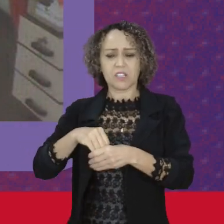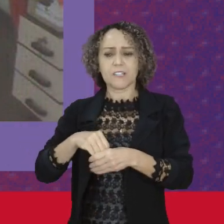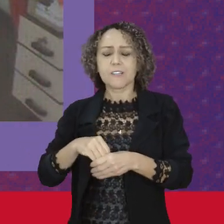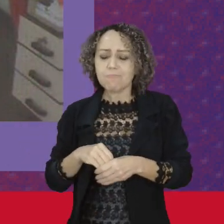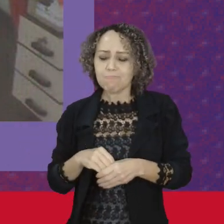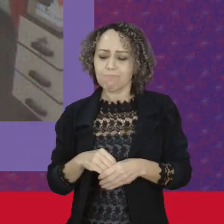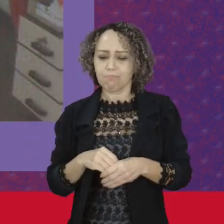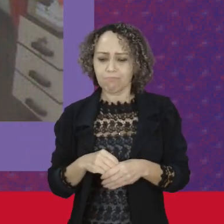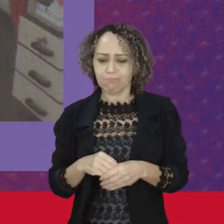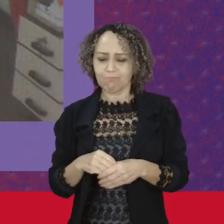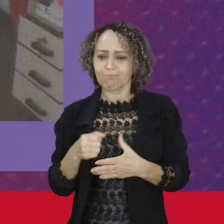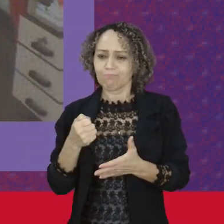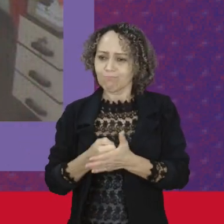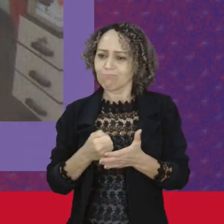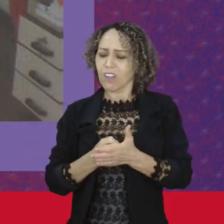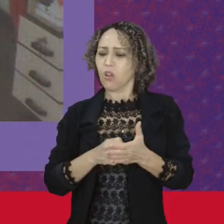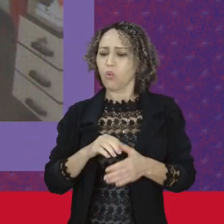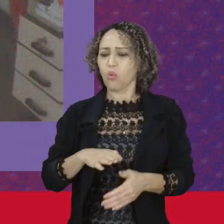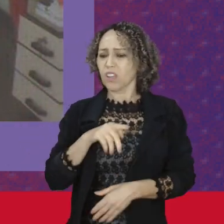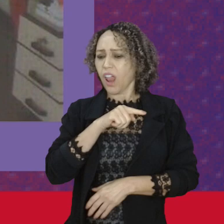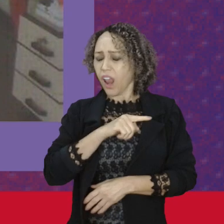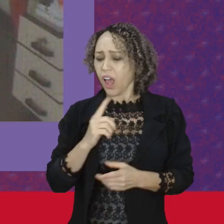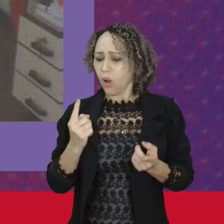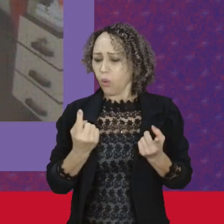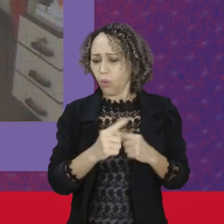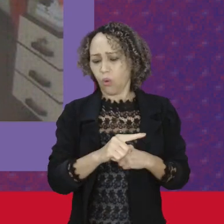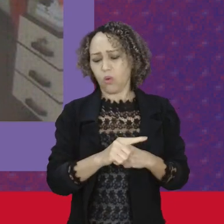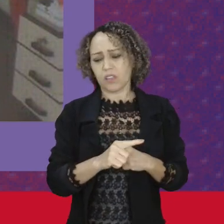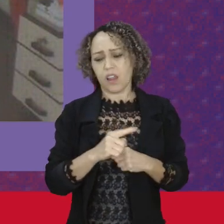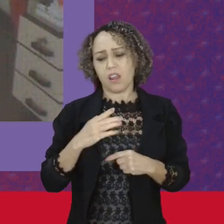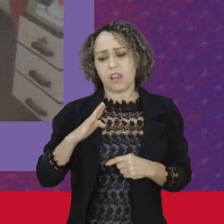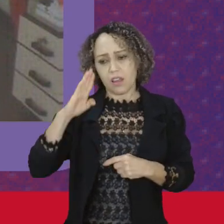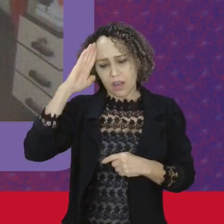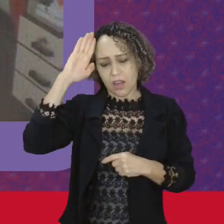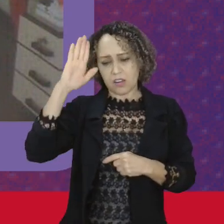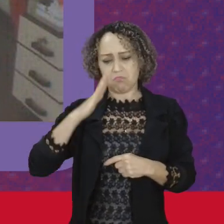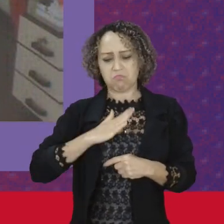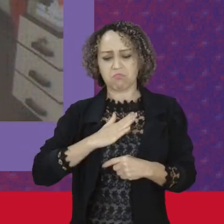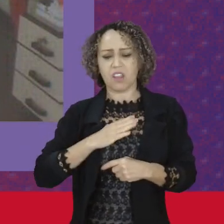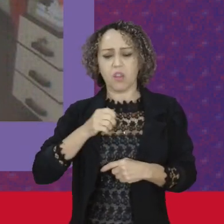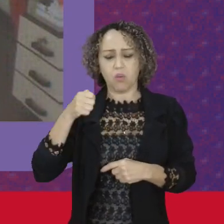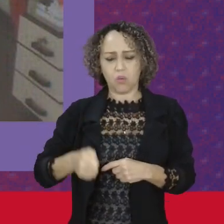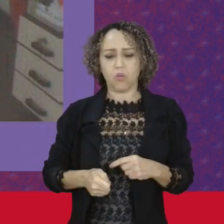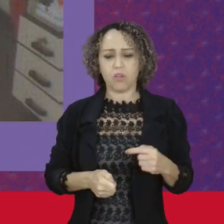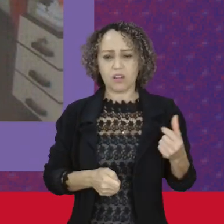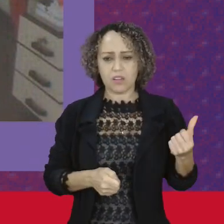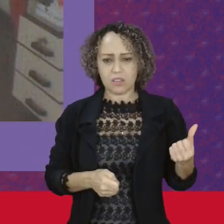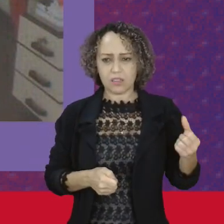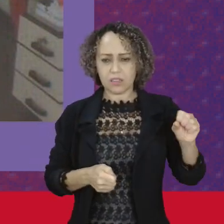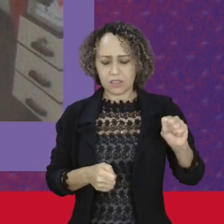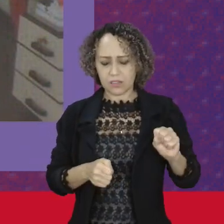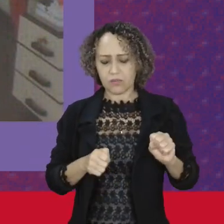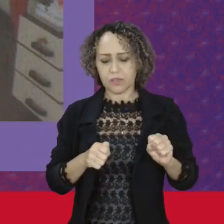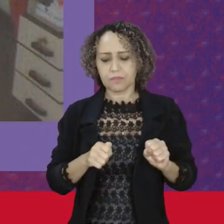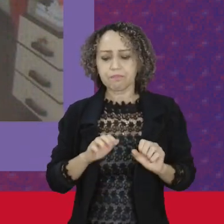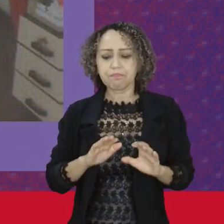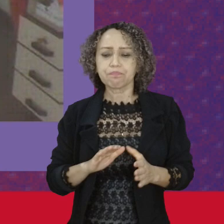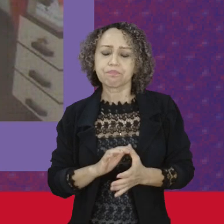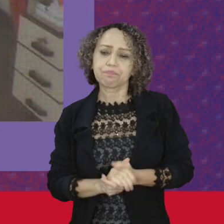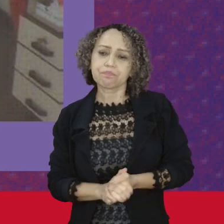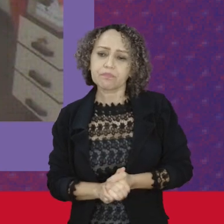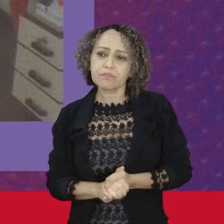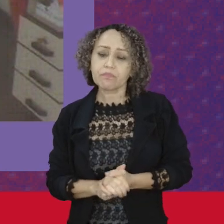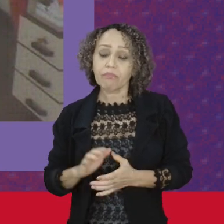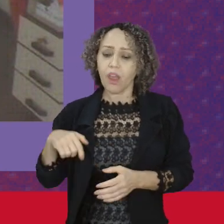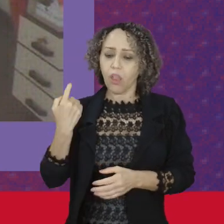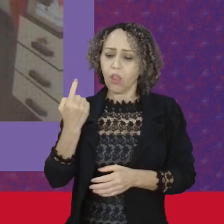1975 o feminismo público no Brasil começa em 1975, quando nós estamos em ditadura.